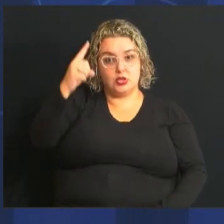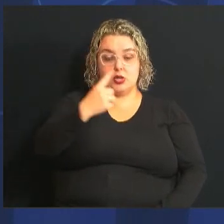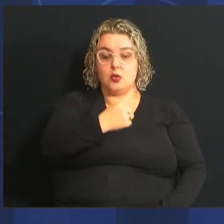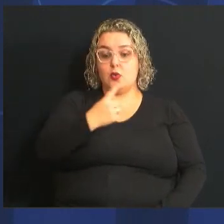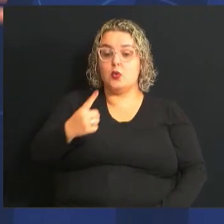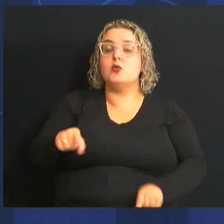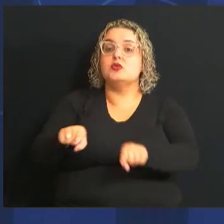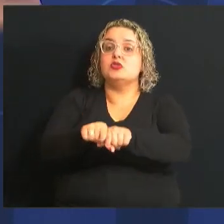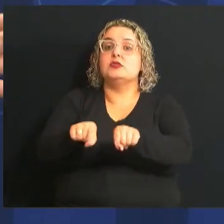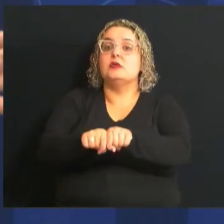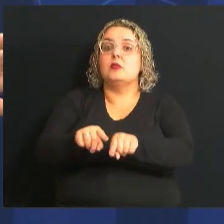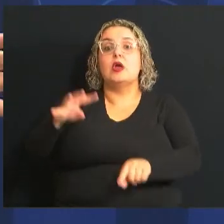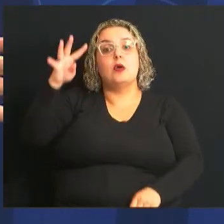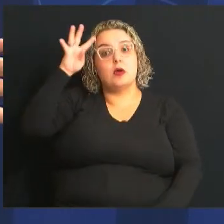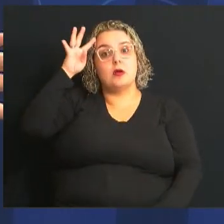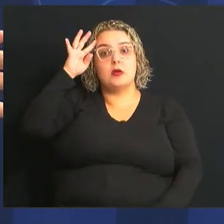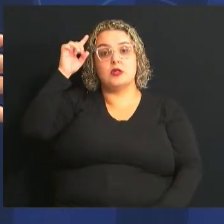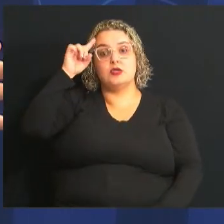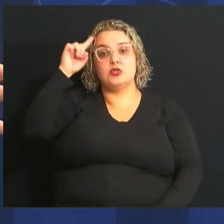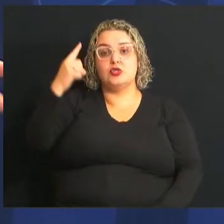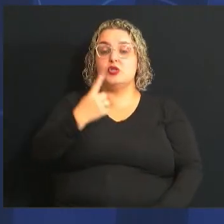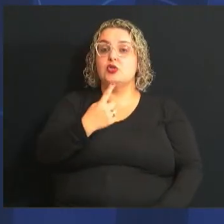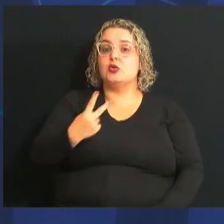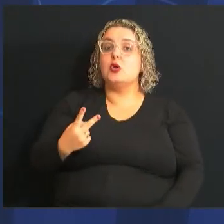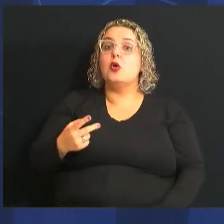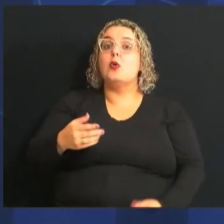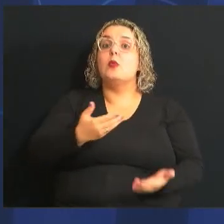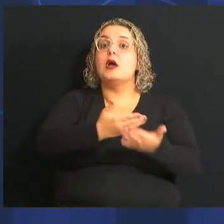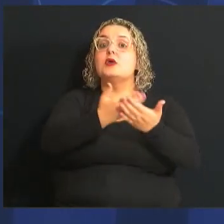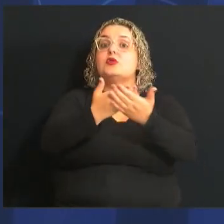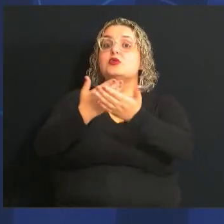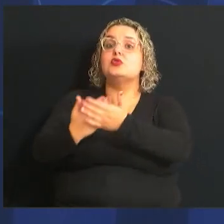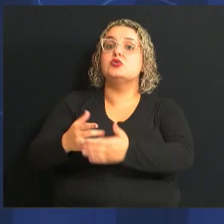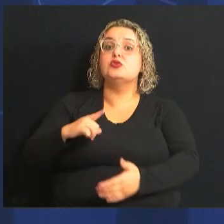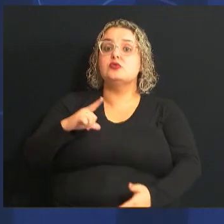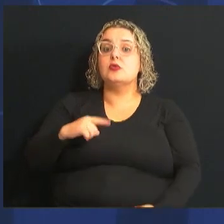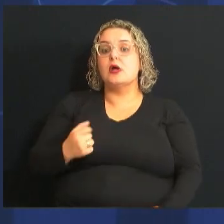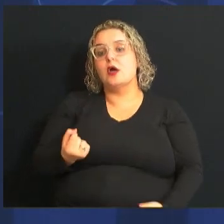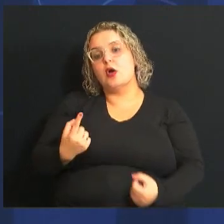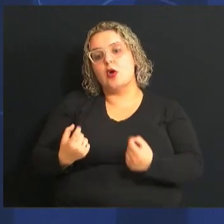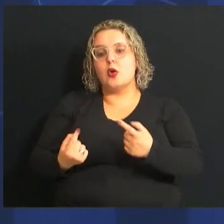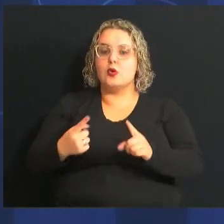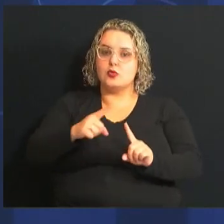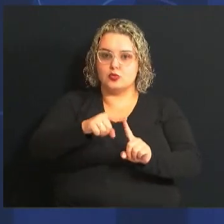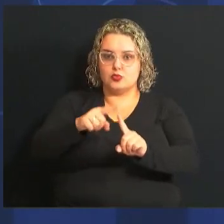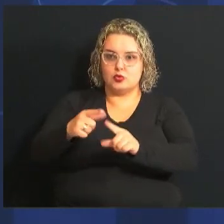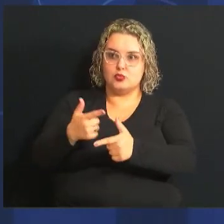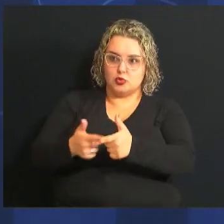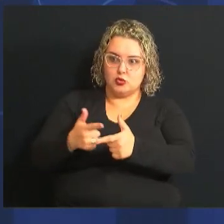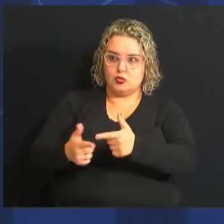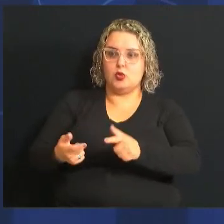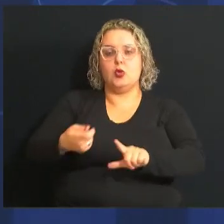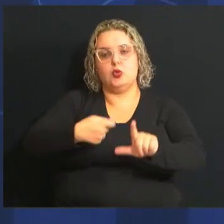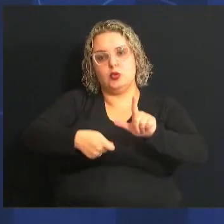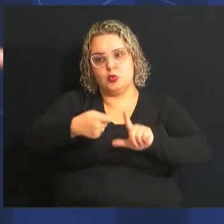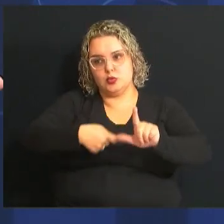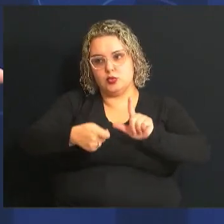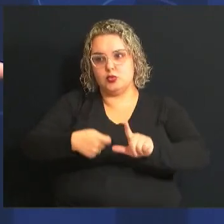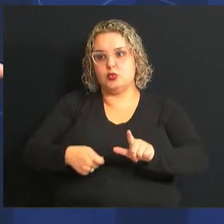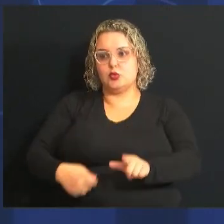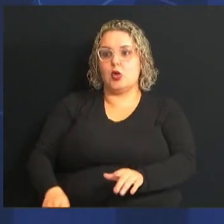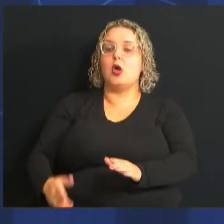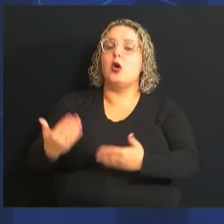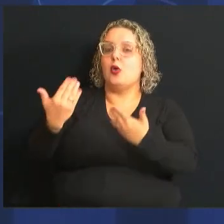quarta-feira, dia 12, para aqueles estudantes que tiveram algum tipo de problema logístico no dia em que a prova regular